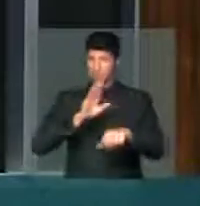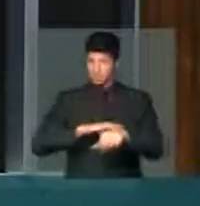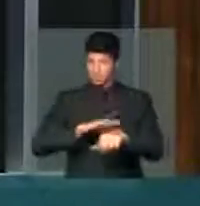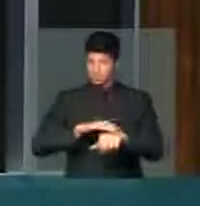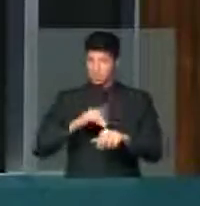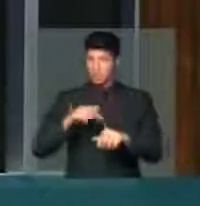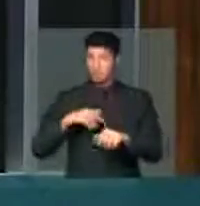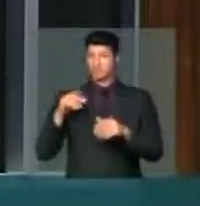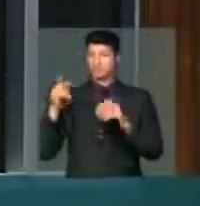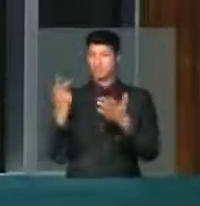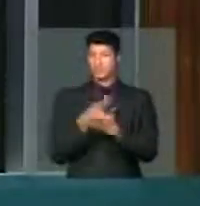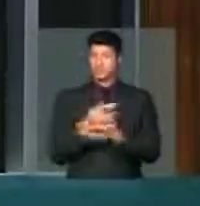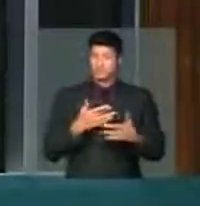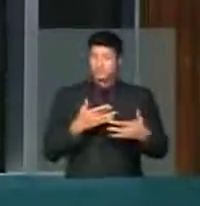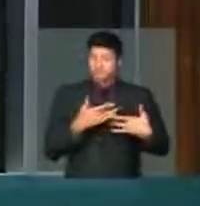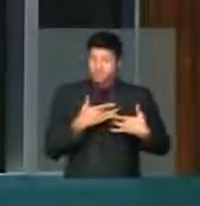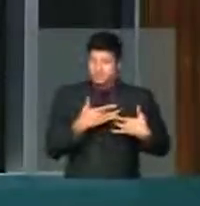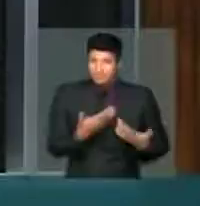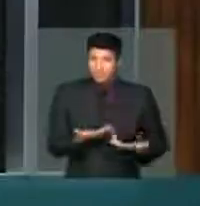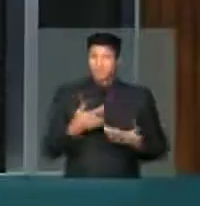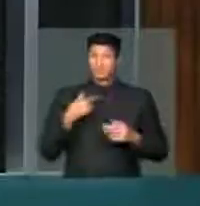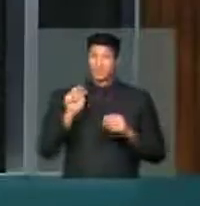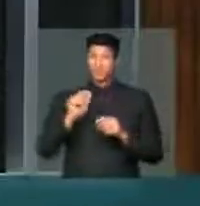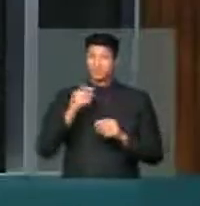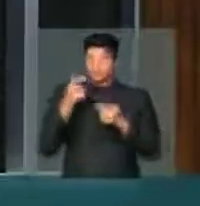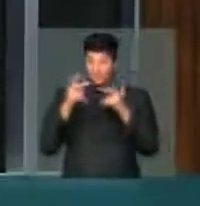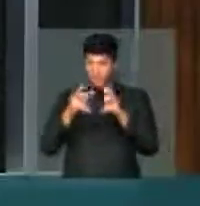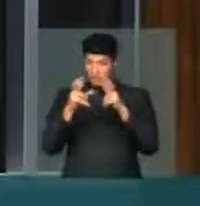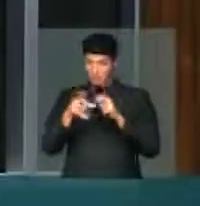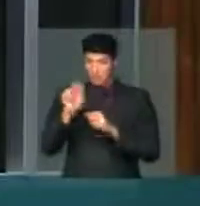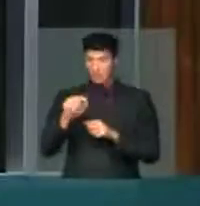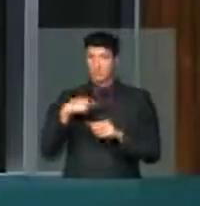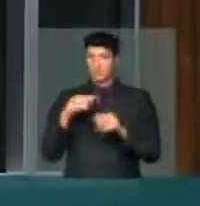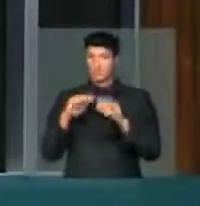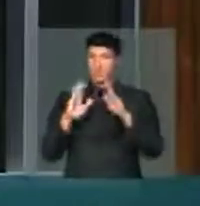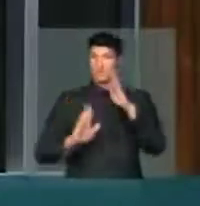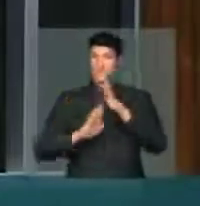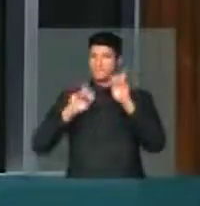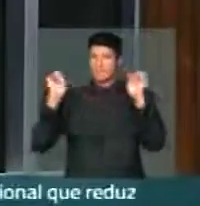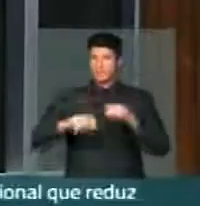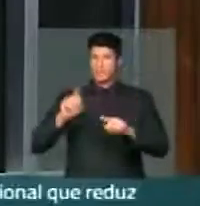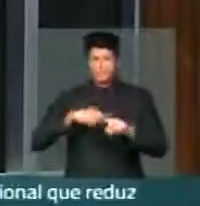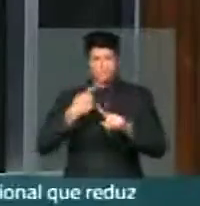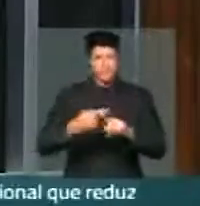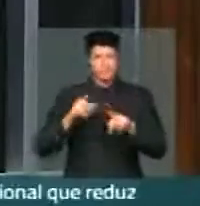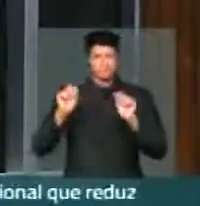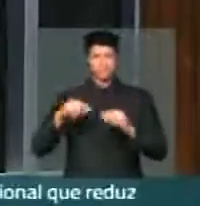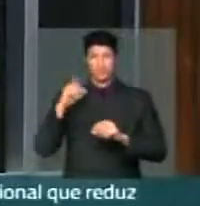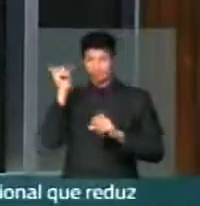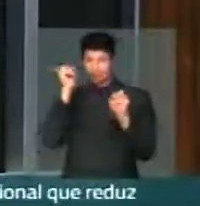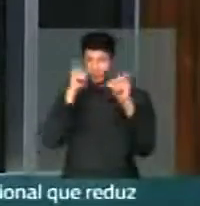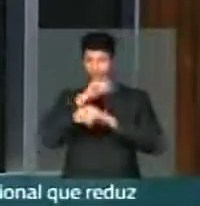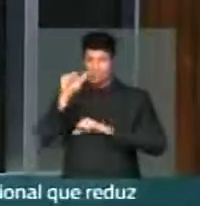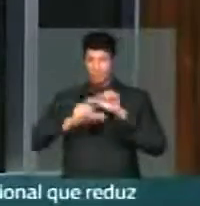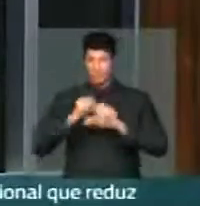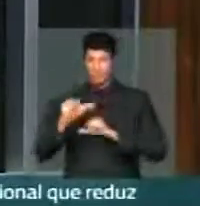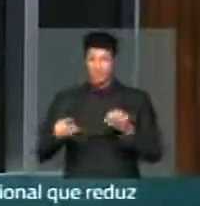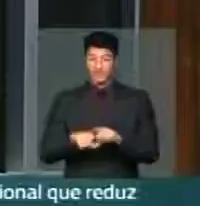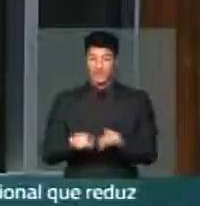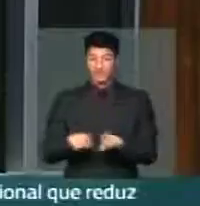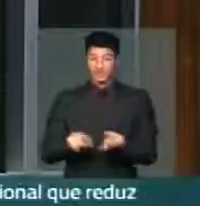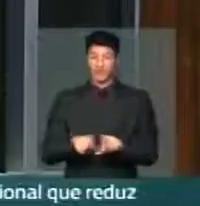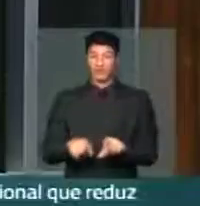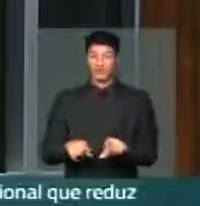horas predominam paixões condenáveis. O que se vê é que se está potencializando muito a modificação da maioridade